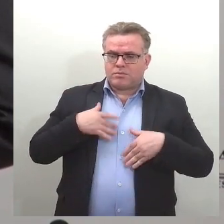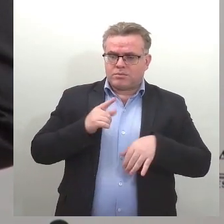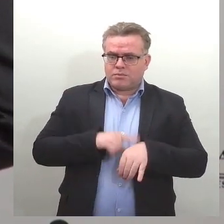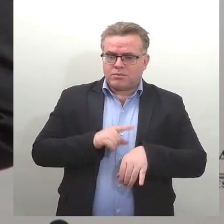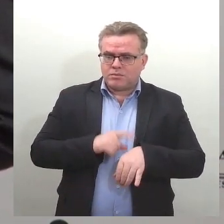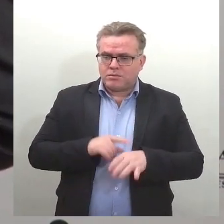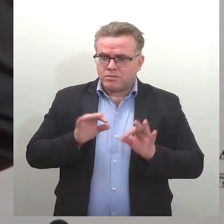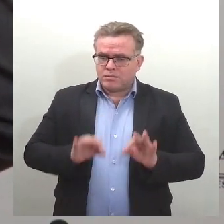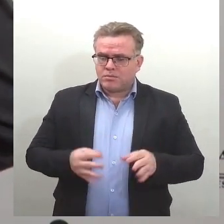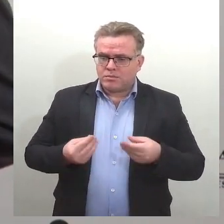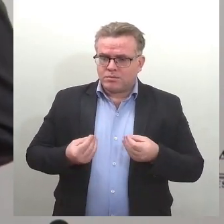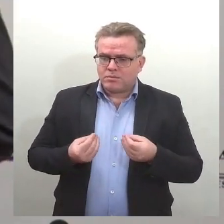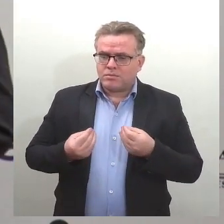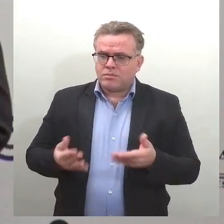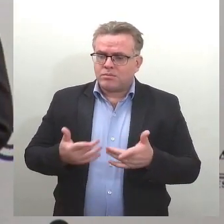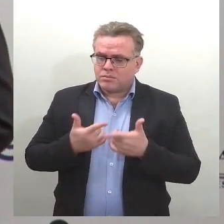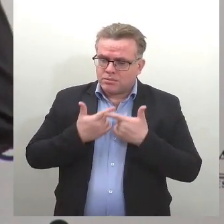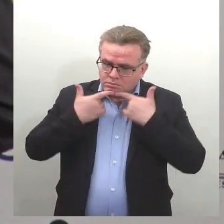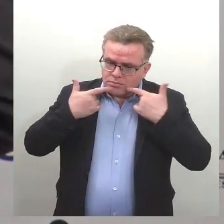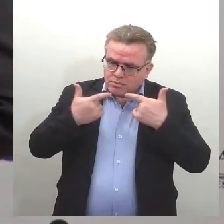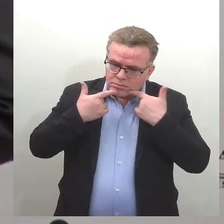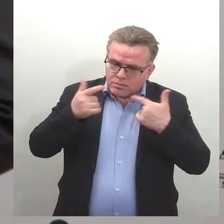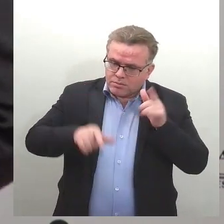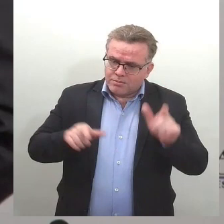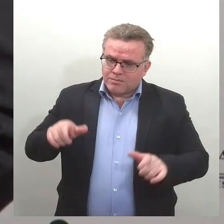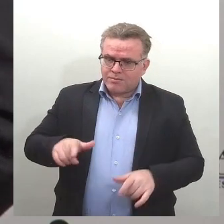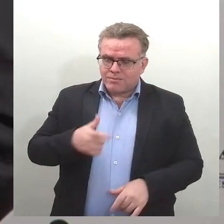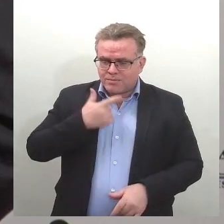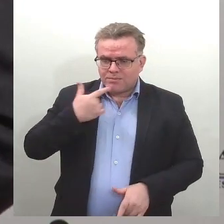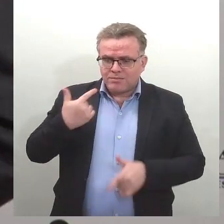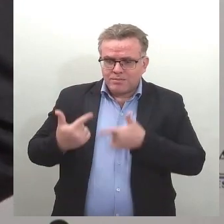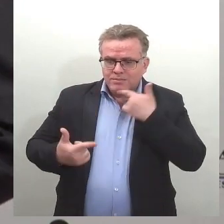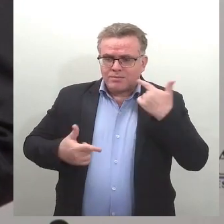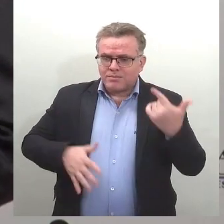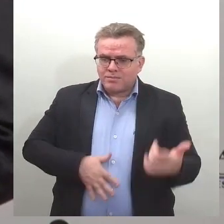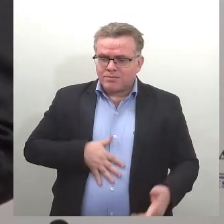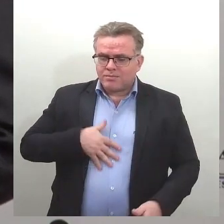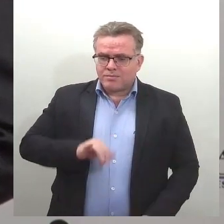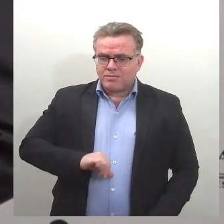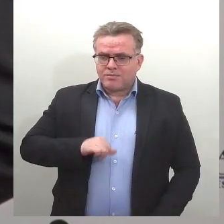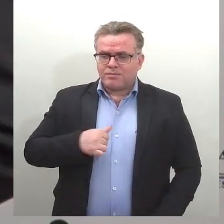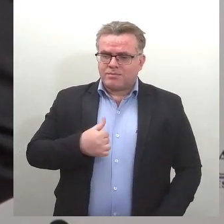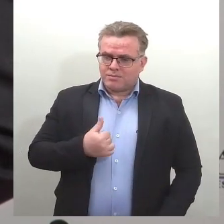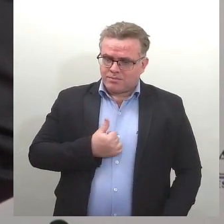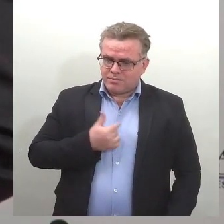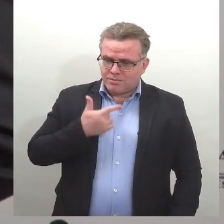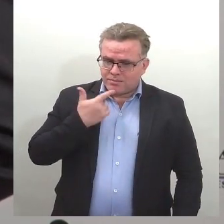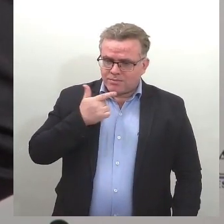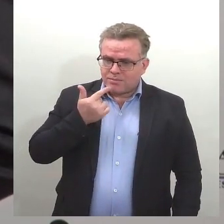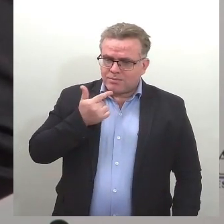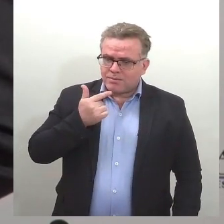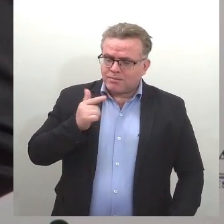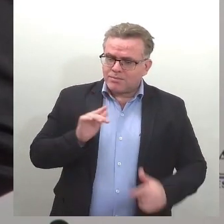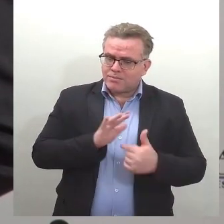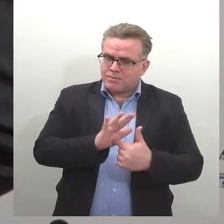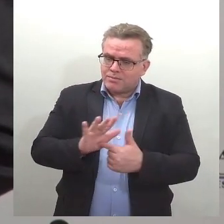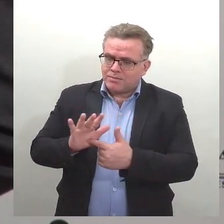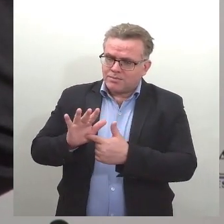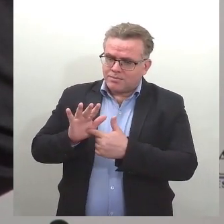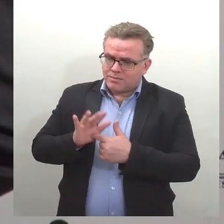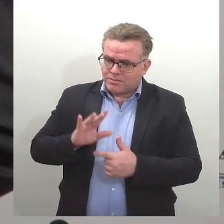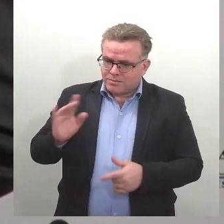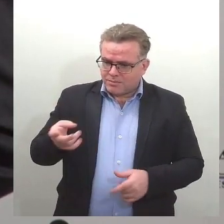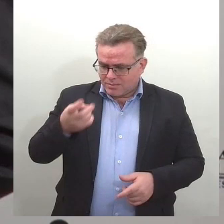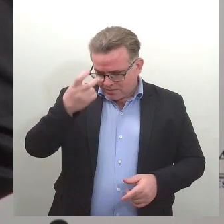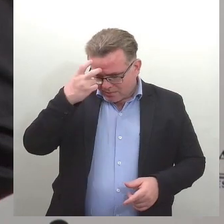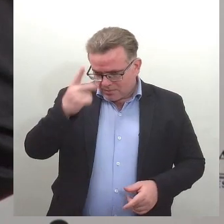devolve assim para aquele ser humano a autoestima, porque o sorriso é o espelho, é a moldura do nosso rosto. Então, através do